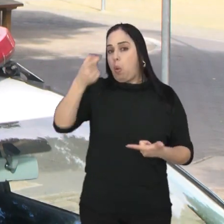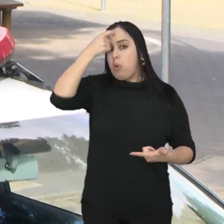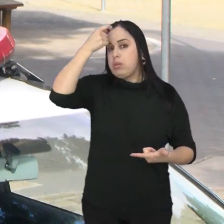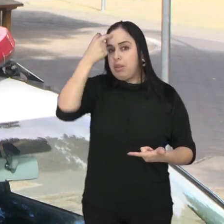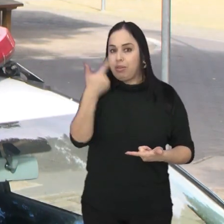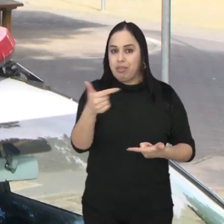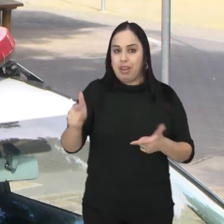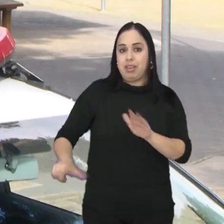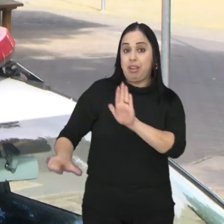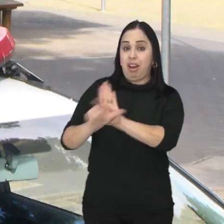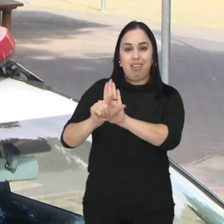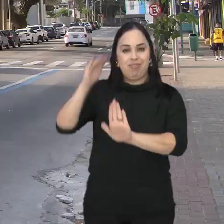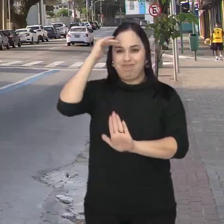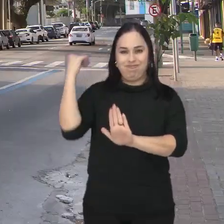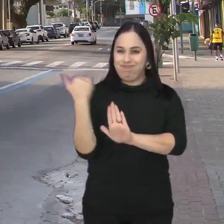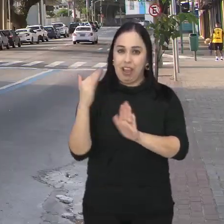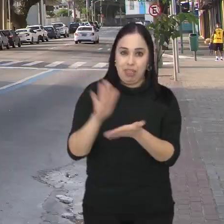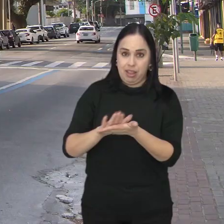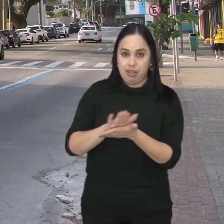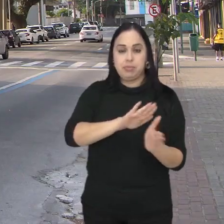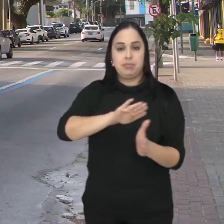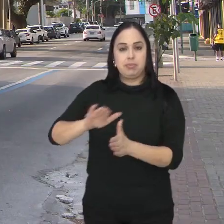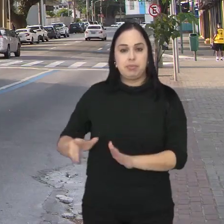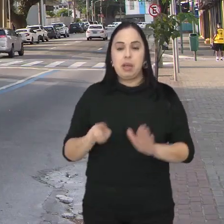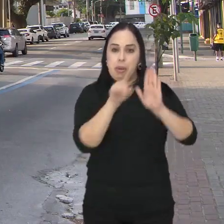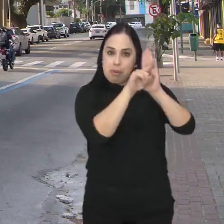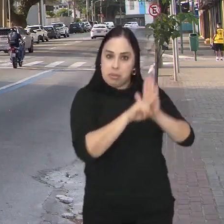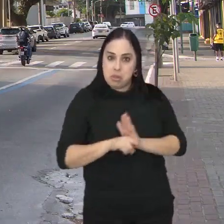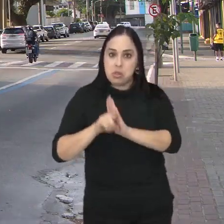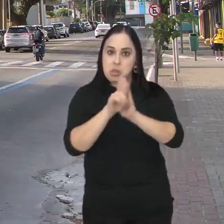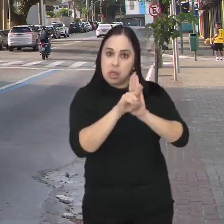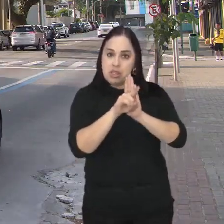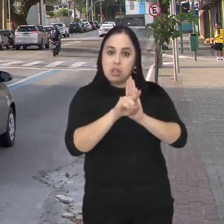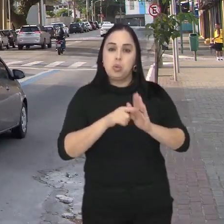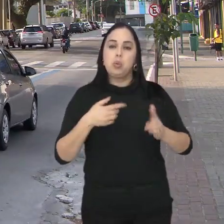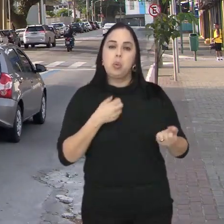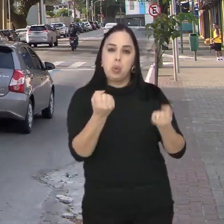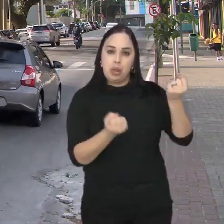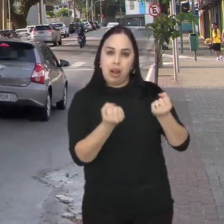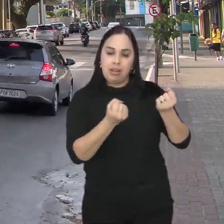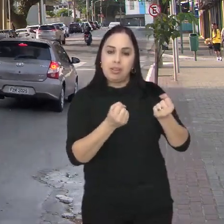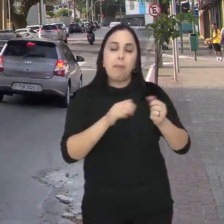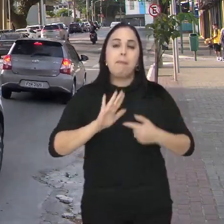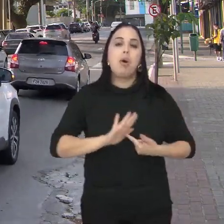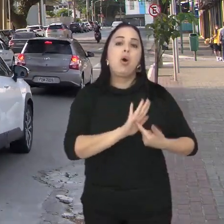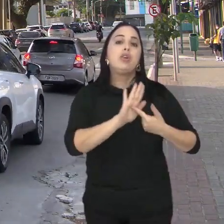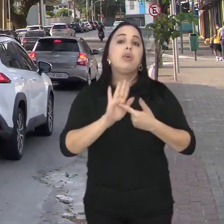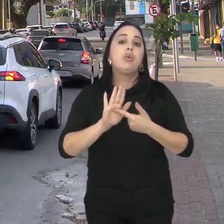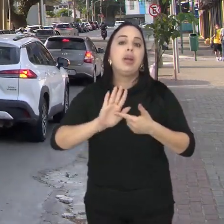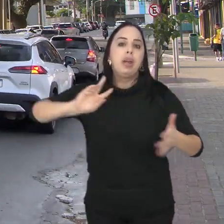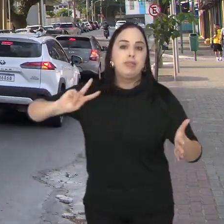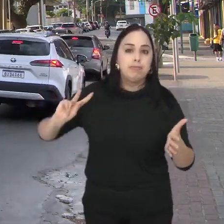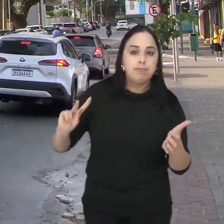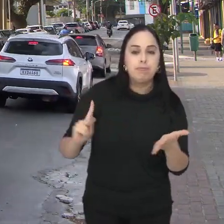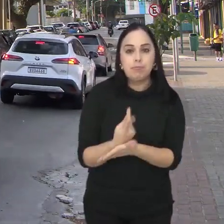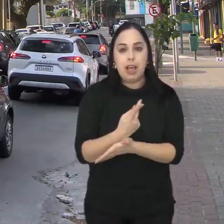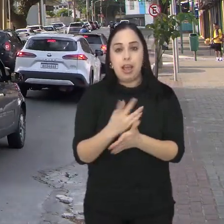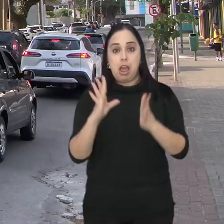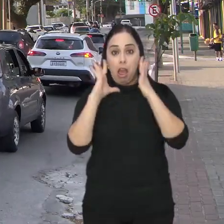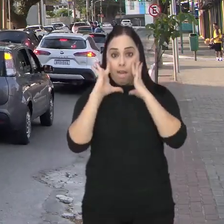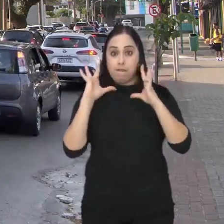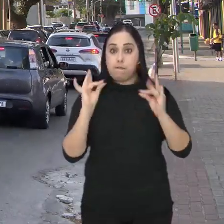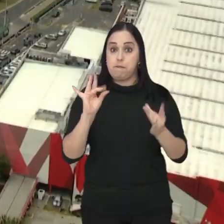em respeitar as leis de trânsito. Uma pesquisa da Associação Brasileira de Medicina do Tráfego aponta que imprudência